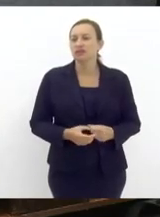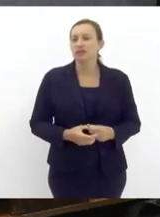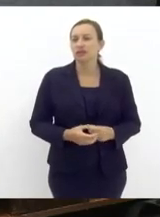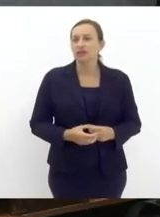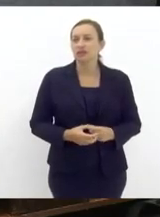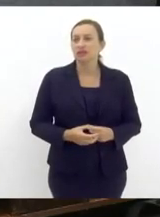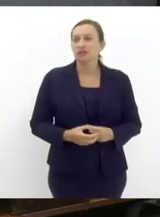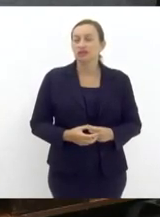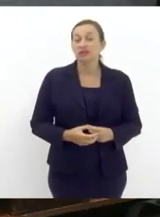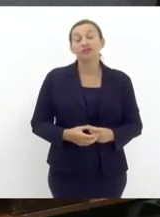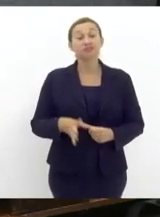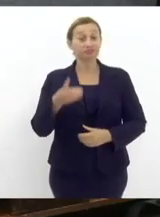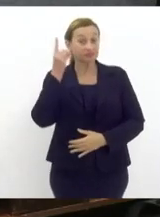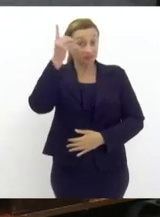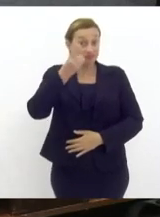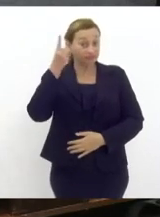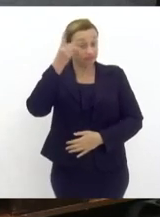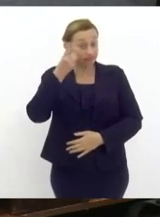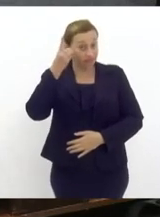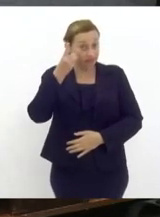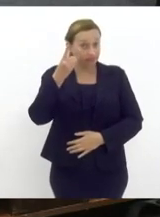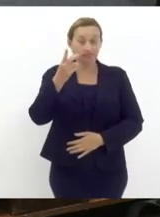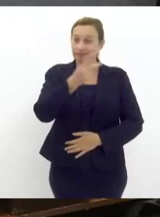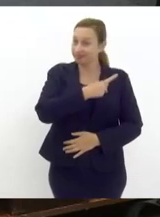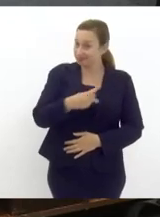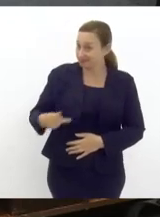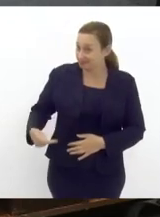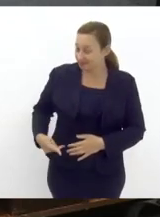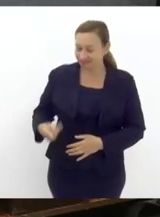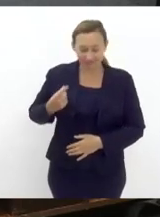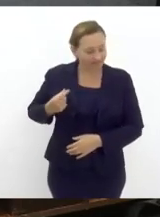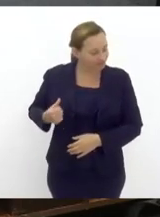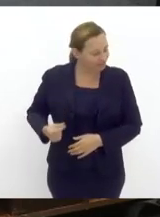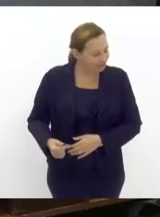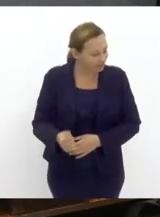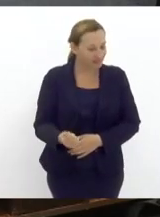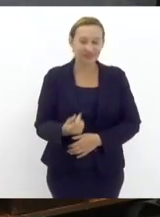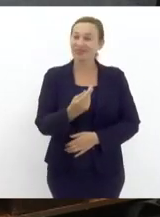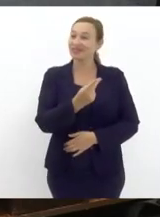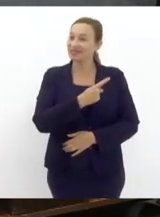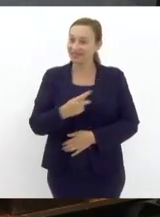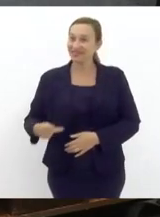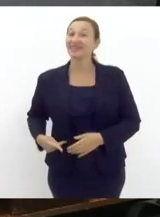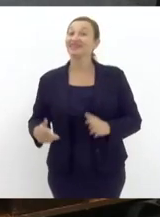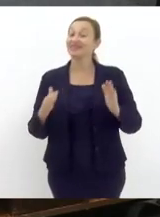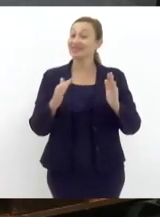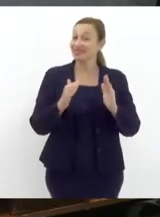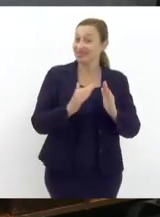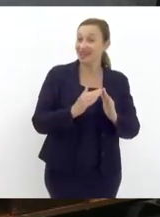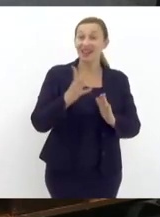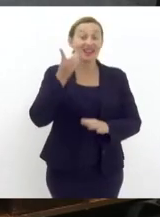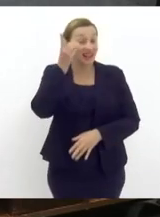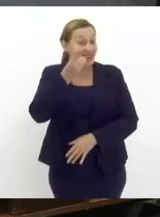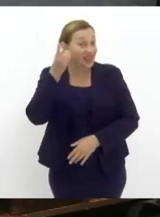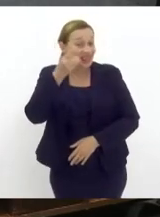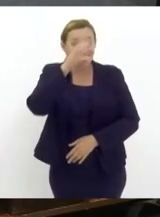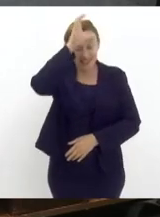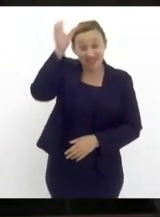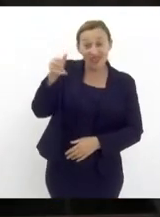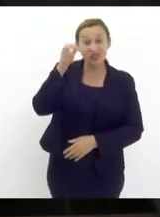querida deputada Presidente Nossa eterna Presidente dessa casa deputada tia Ju